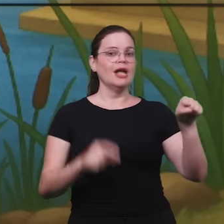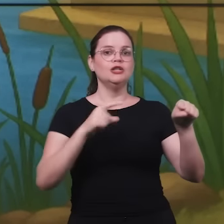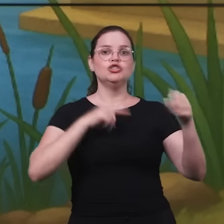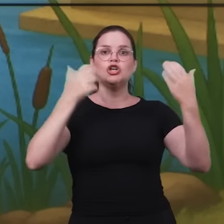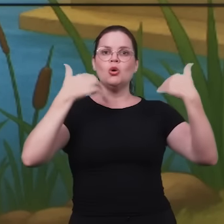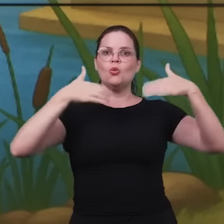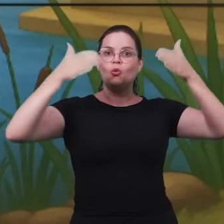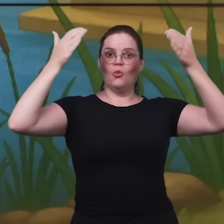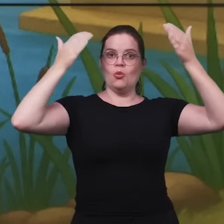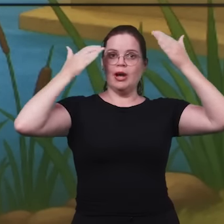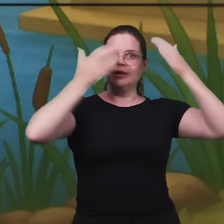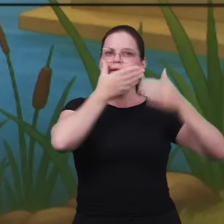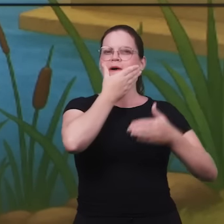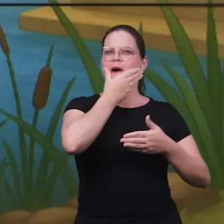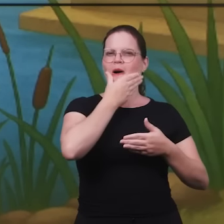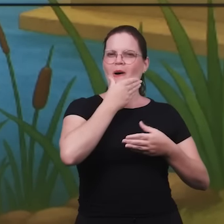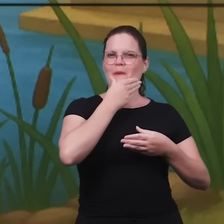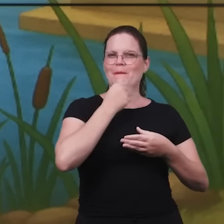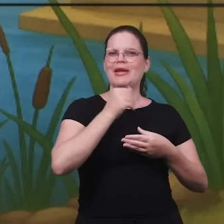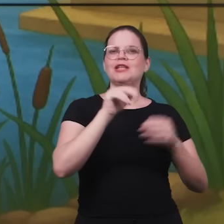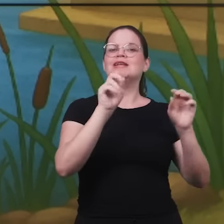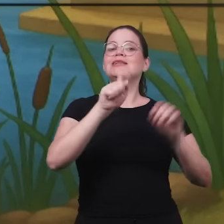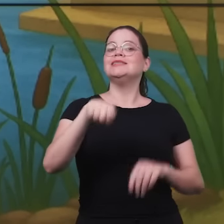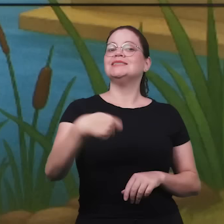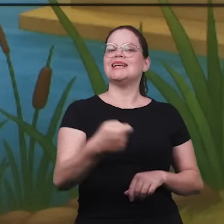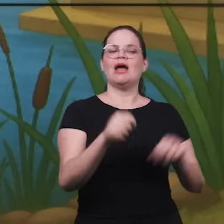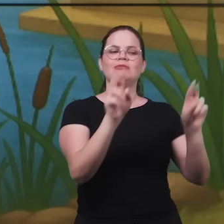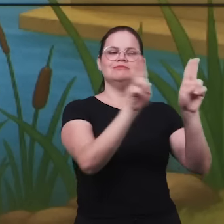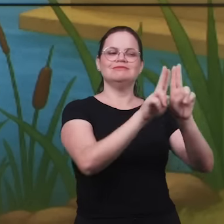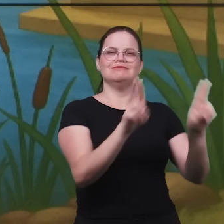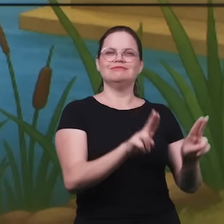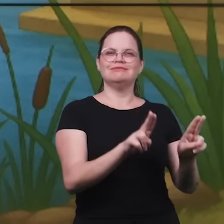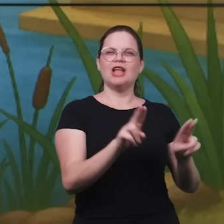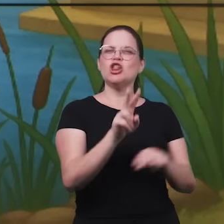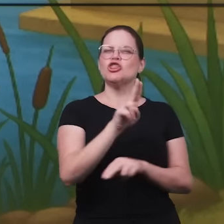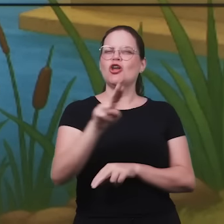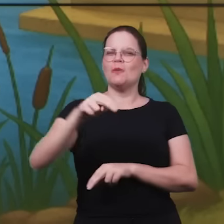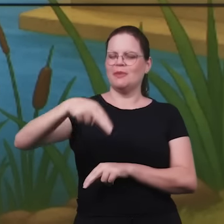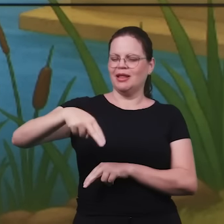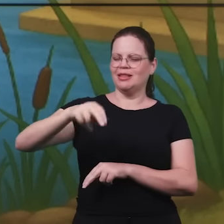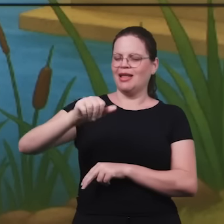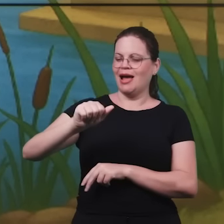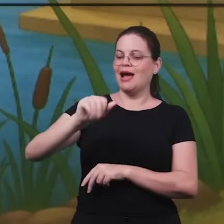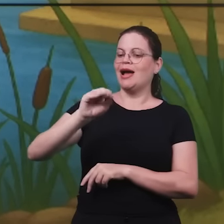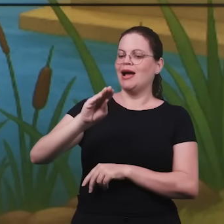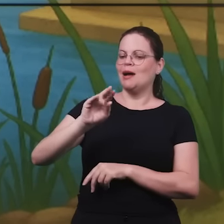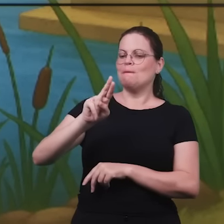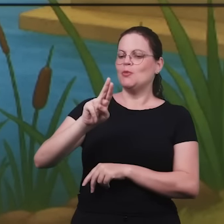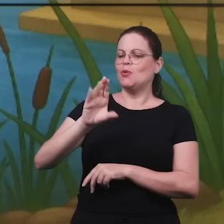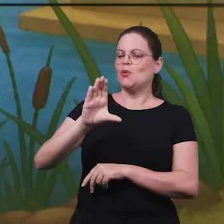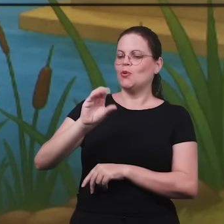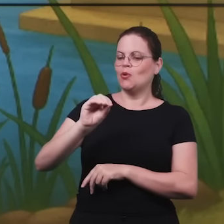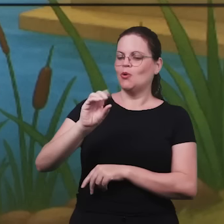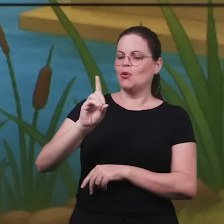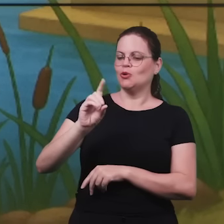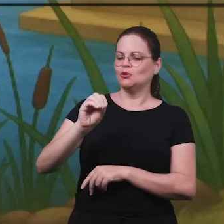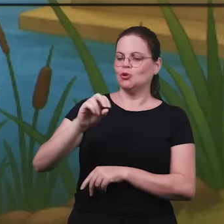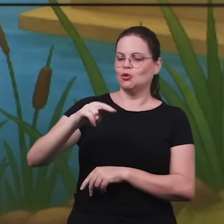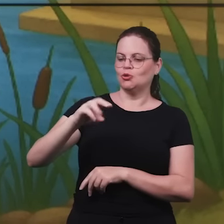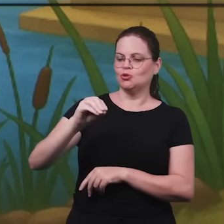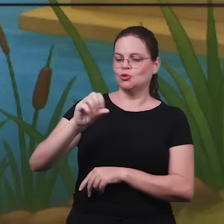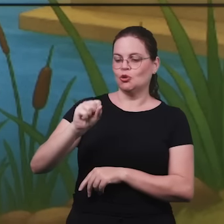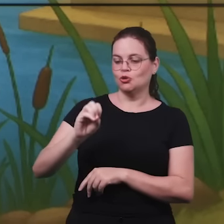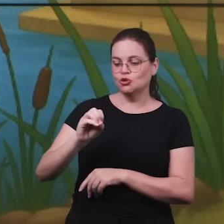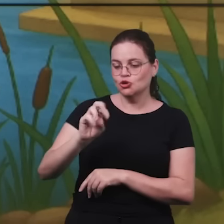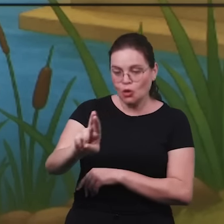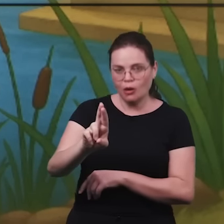Nabucodonosor. Nome difícil, né? Aquele rei ordenou que levassem jovens da família real e dos